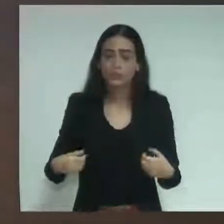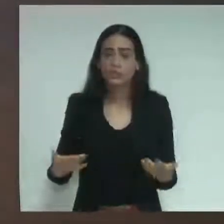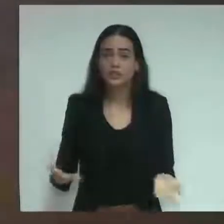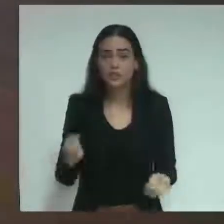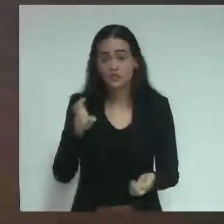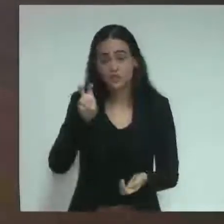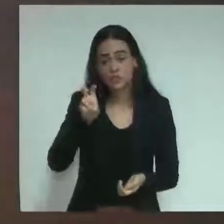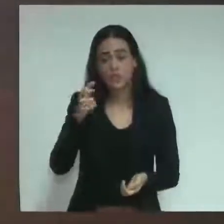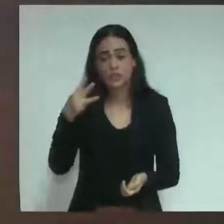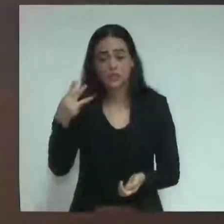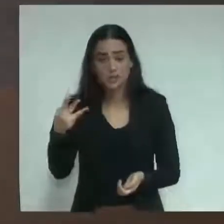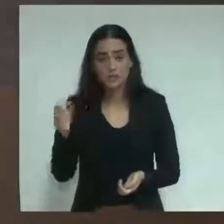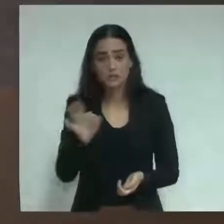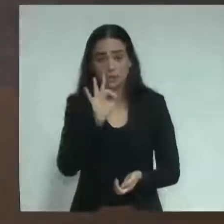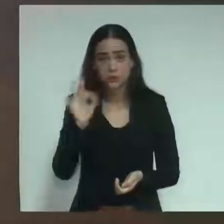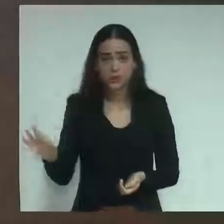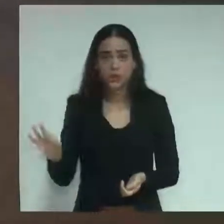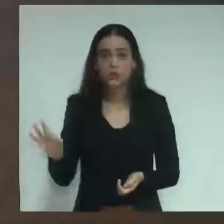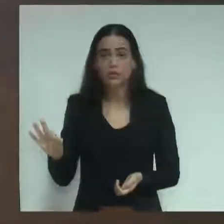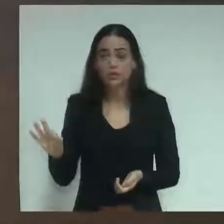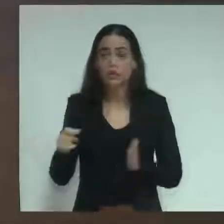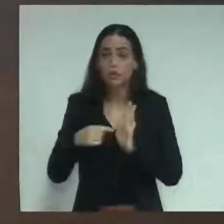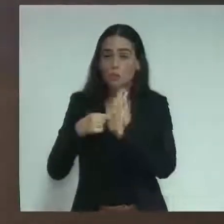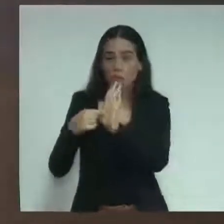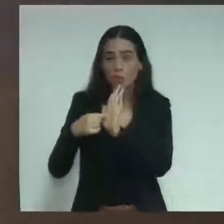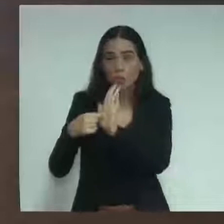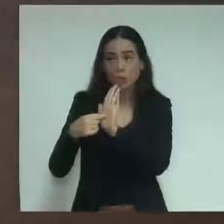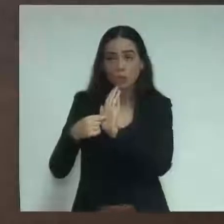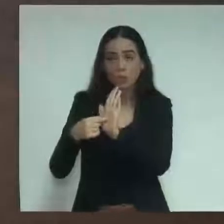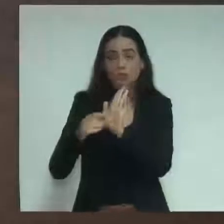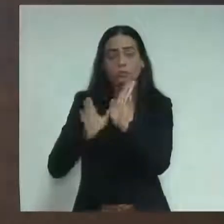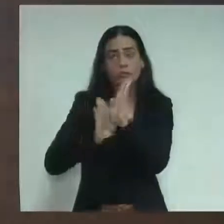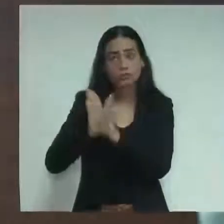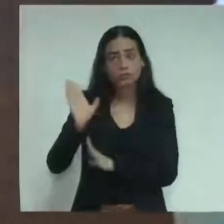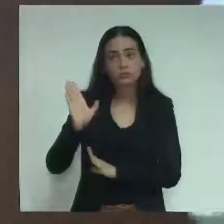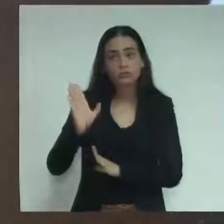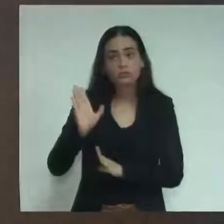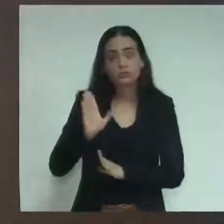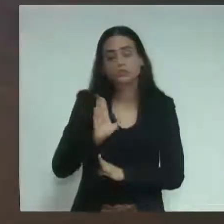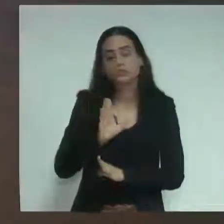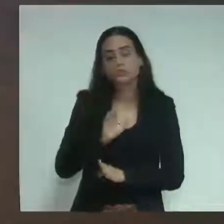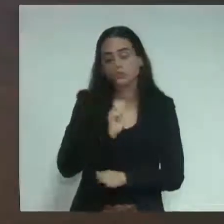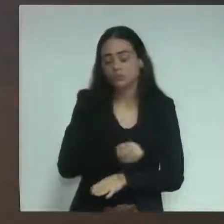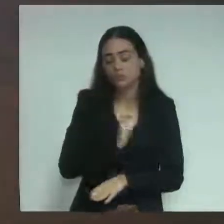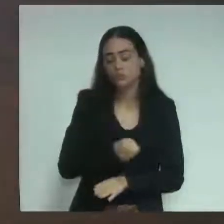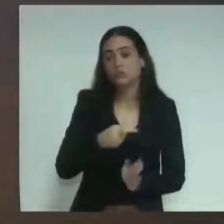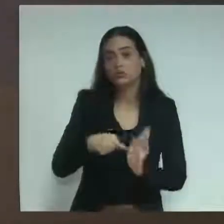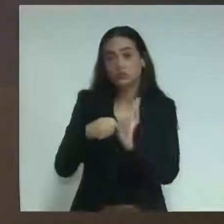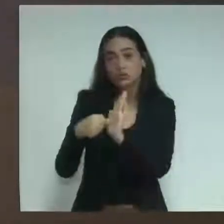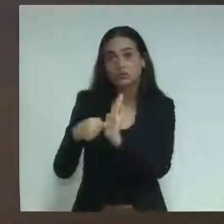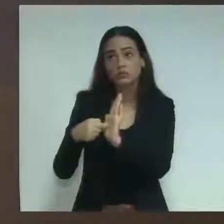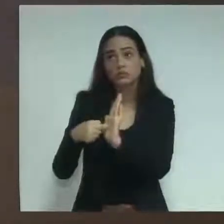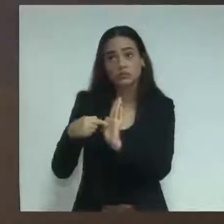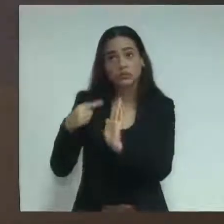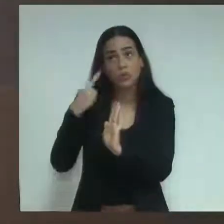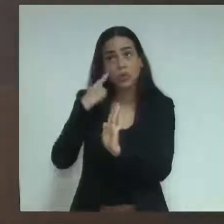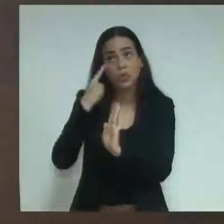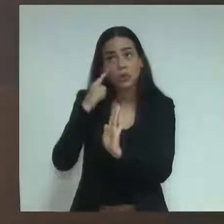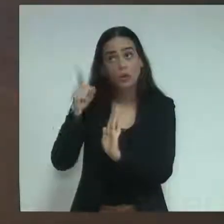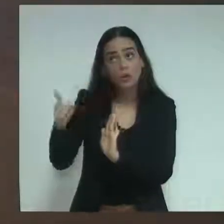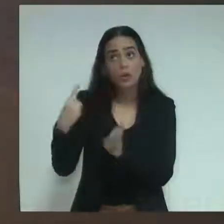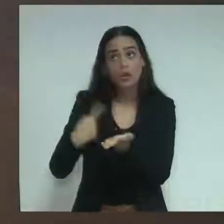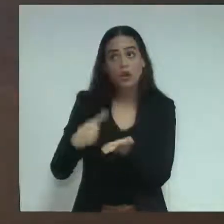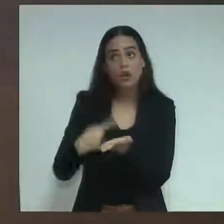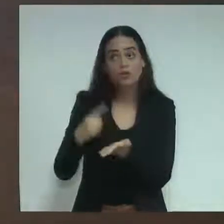53% tem uma outra alternativa e o Tribunal de Contas, de novo, a Lei de Responsabilidade Fiscal, indica para a Prefeitura. Olha, vocês estão no